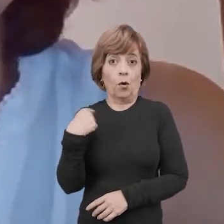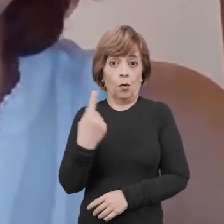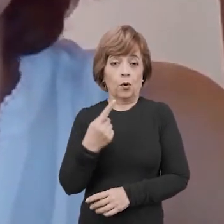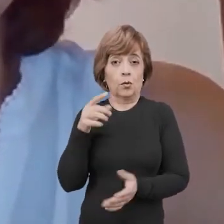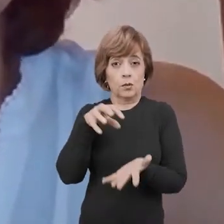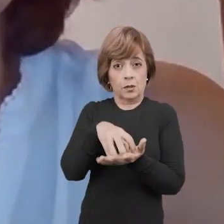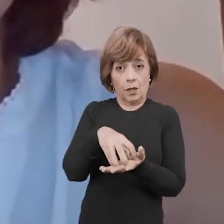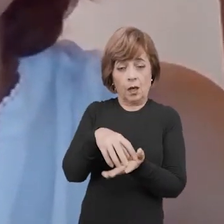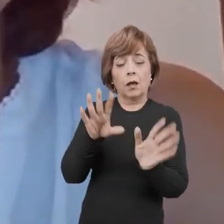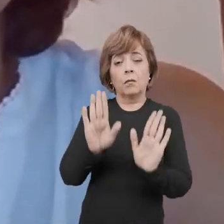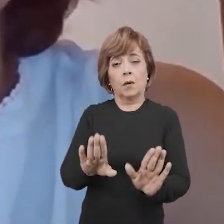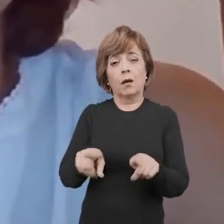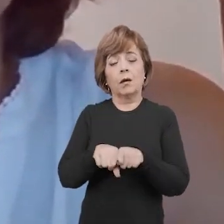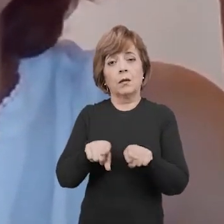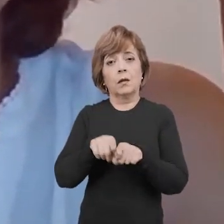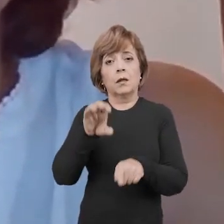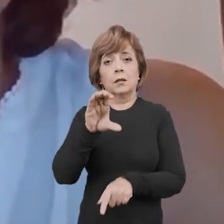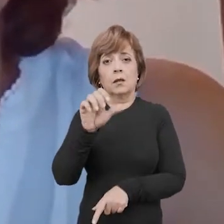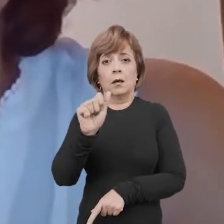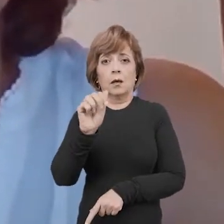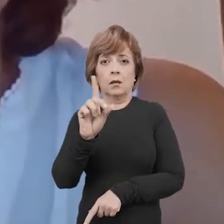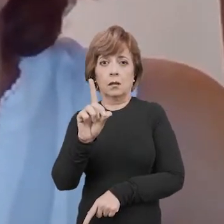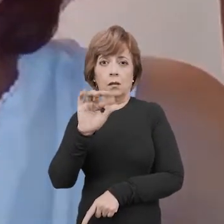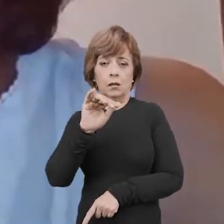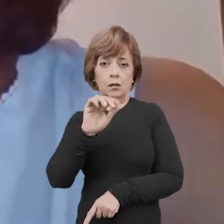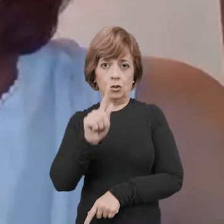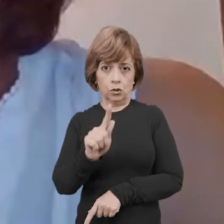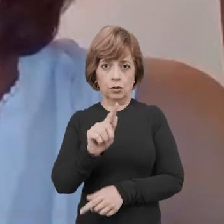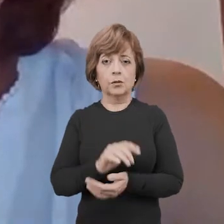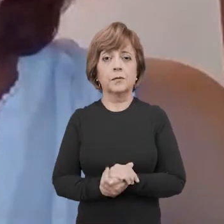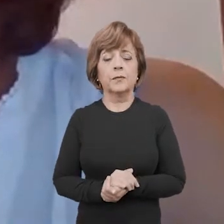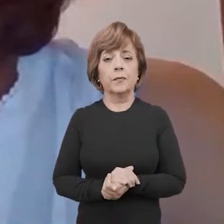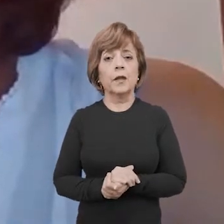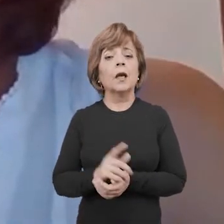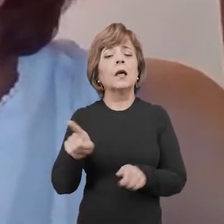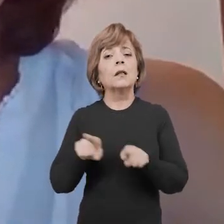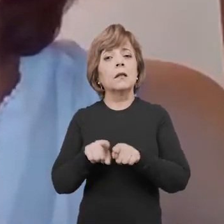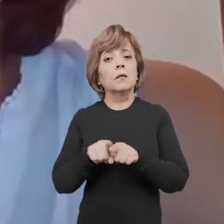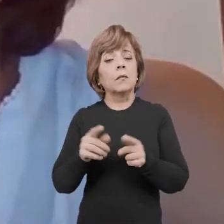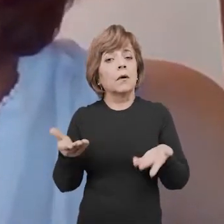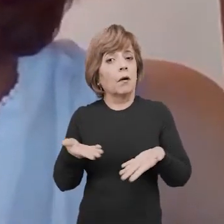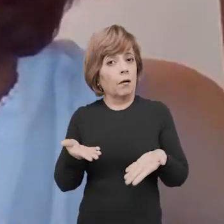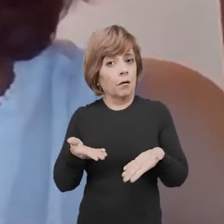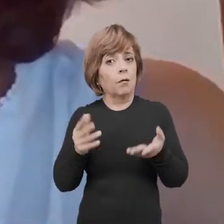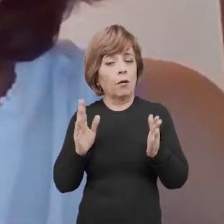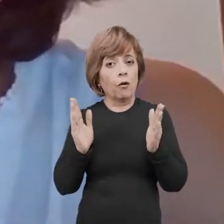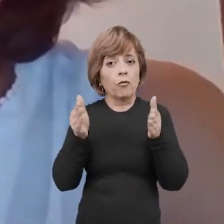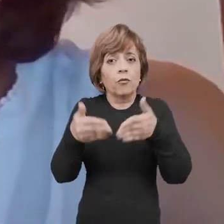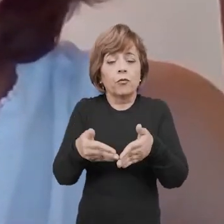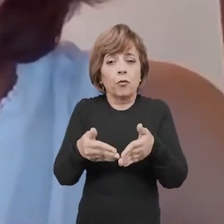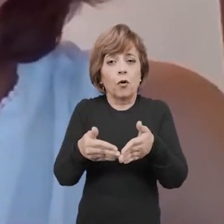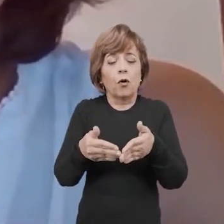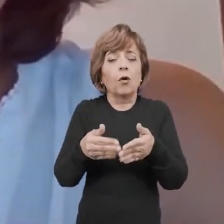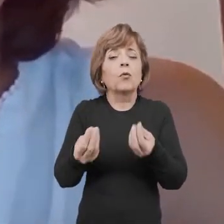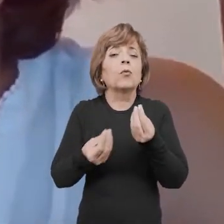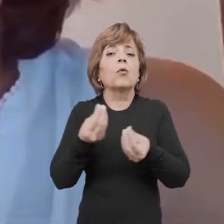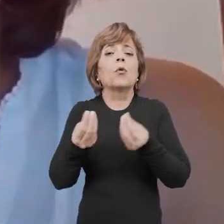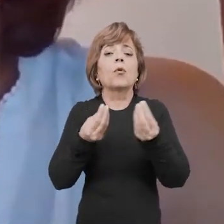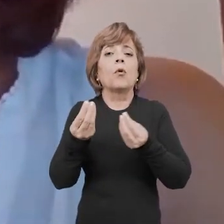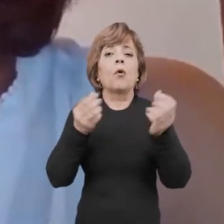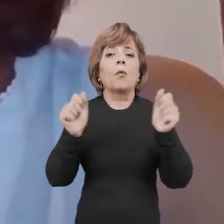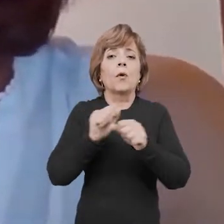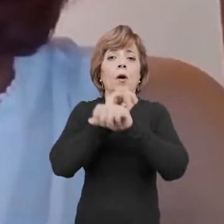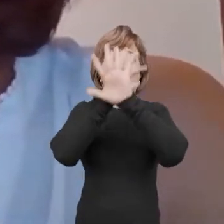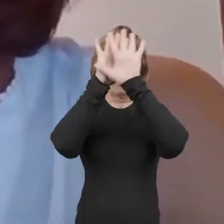pela CADG nos trabalhos que elas têm feito. E aí agora a gente está focado em pensar em ferramentas de transparência pública